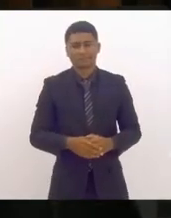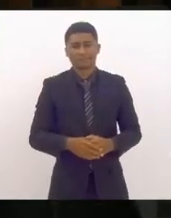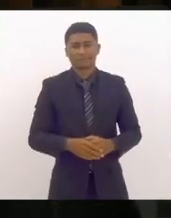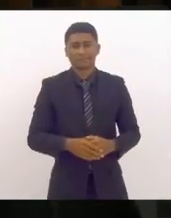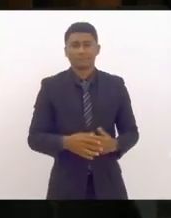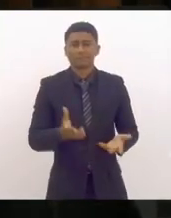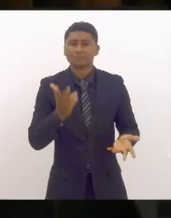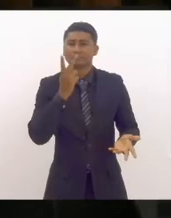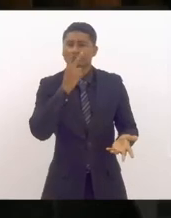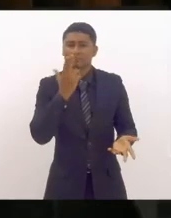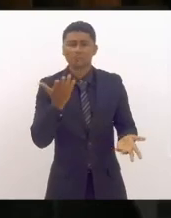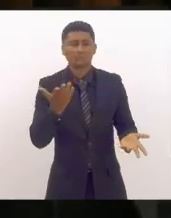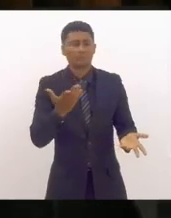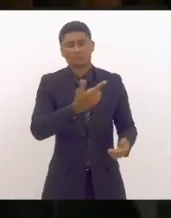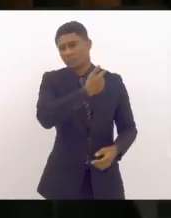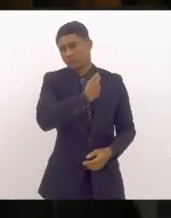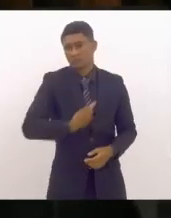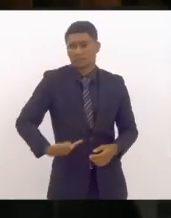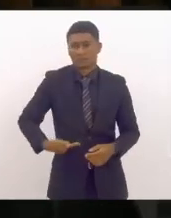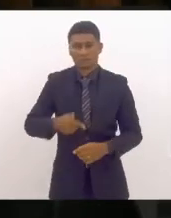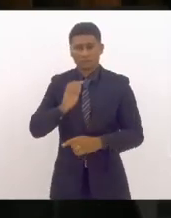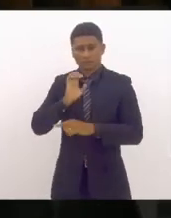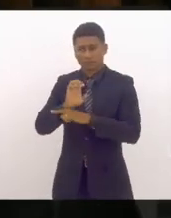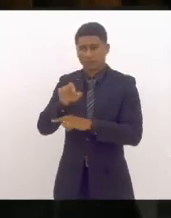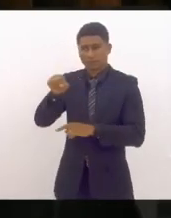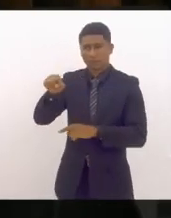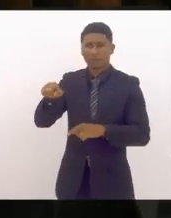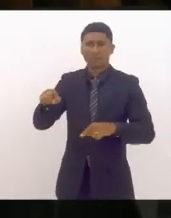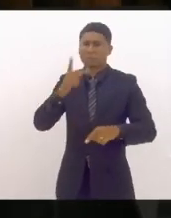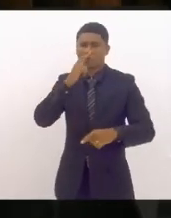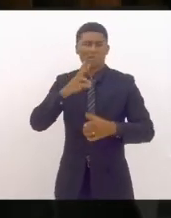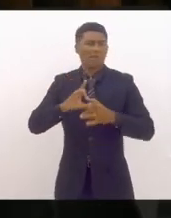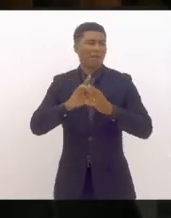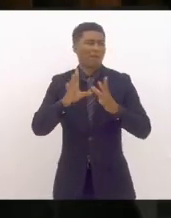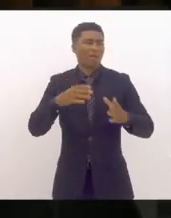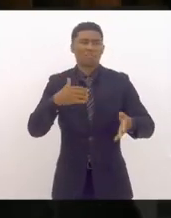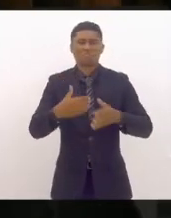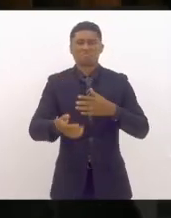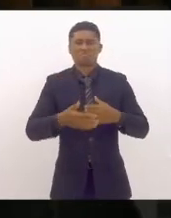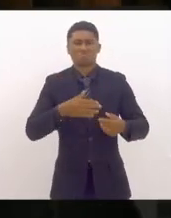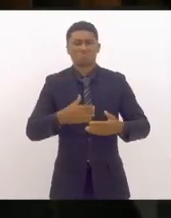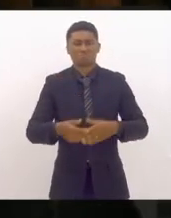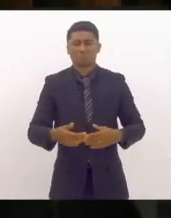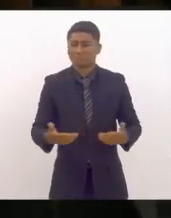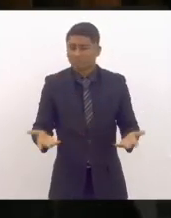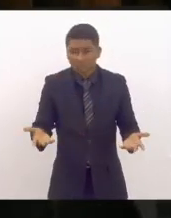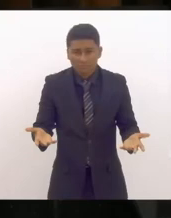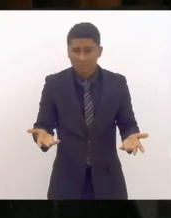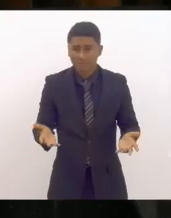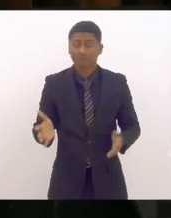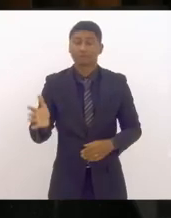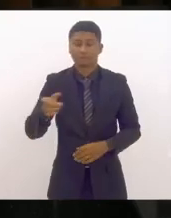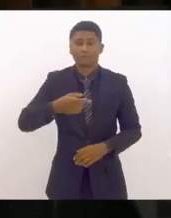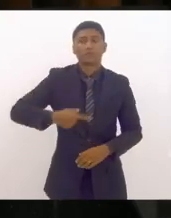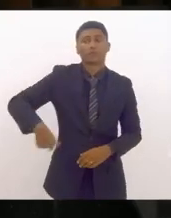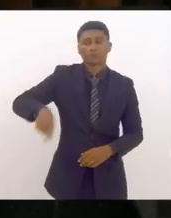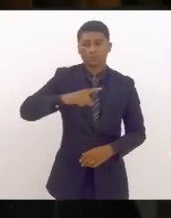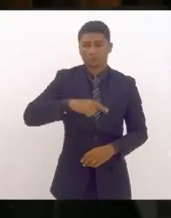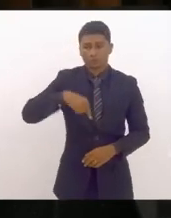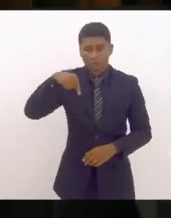parece que o governo do Estado se permite também a tudo. Mas nós continuaremos